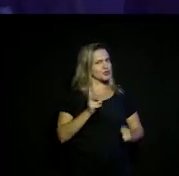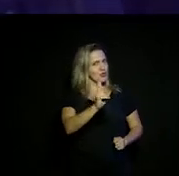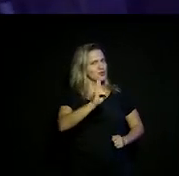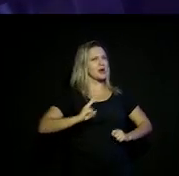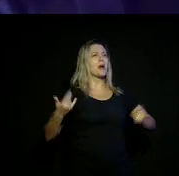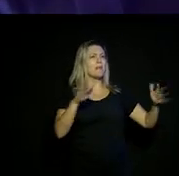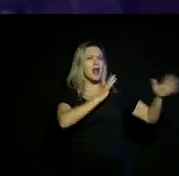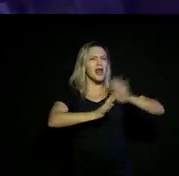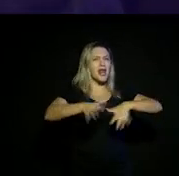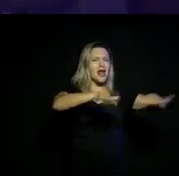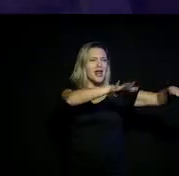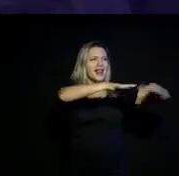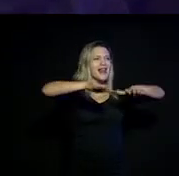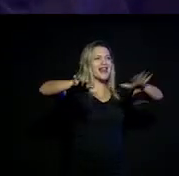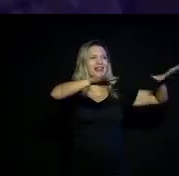Continua, continua, continua, continua.